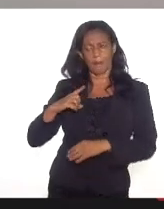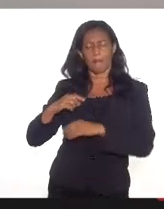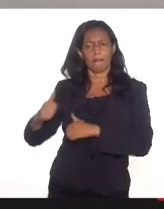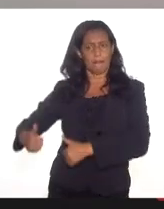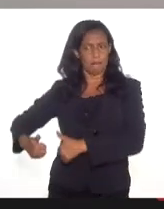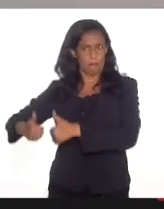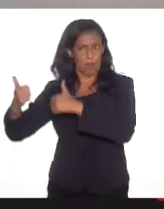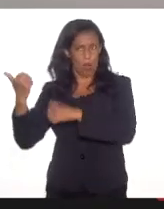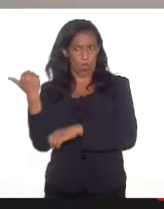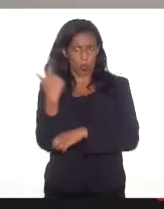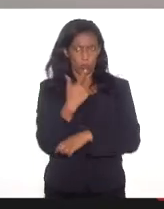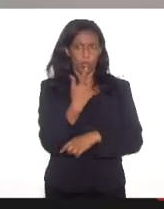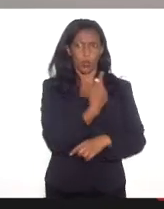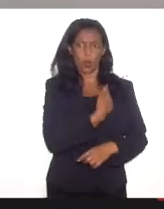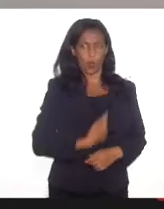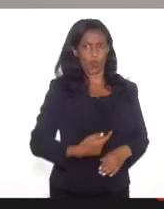estado